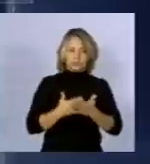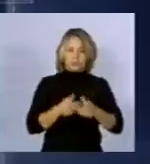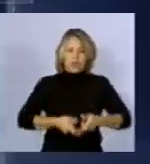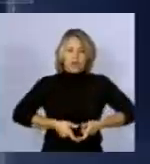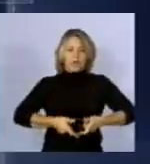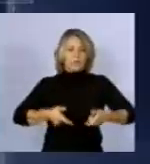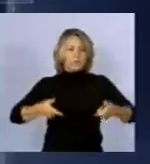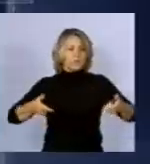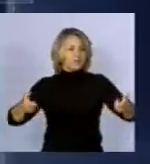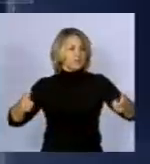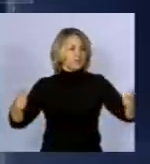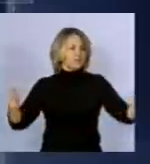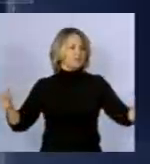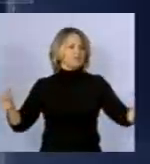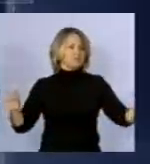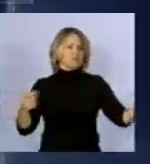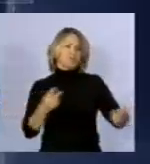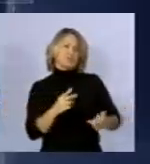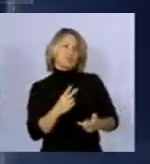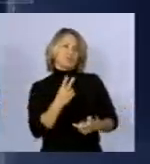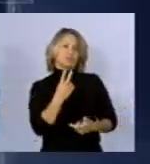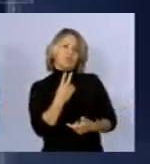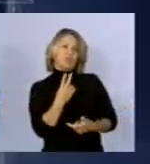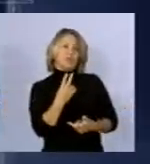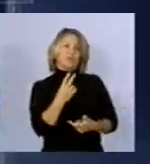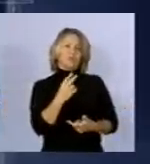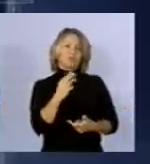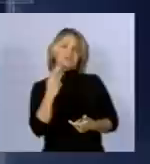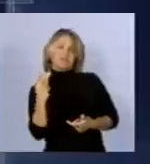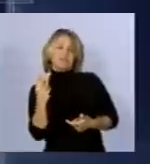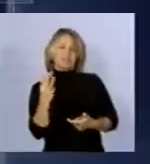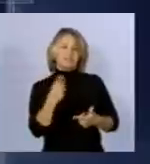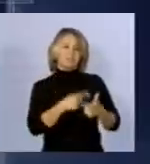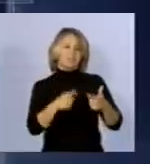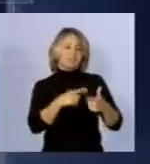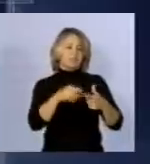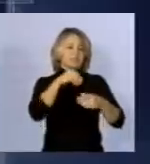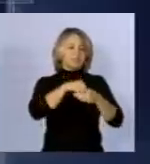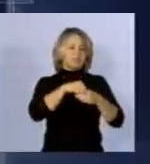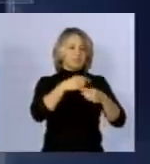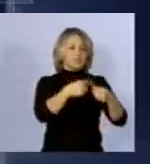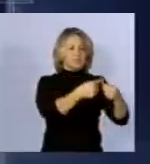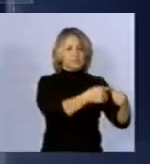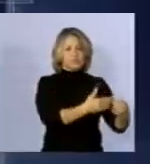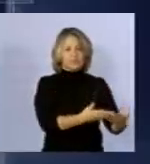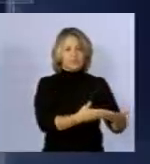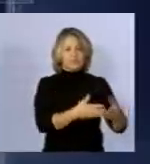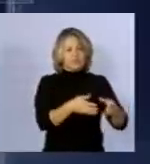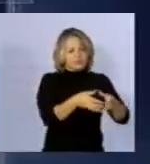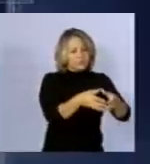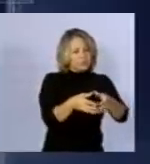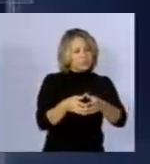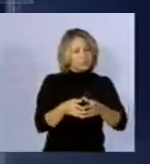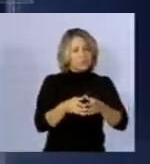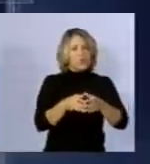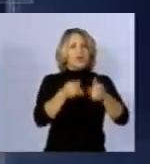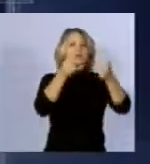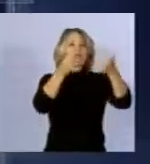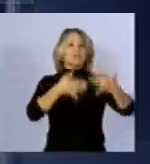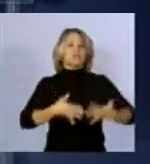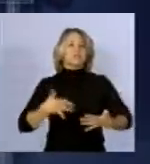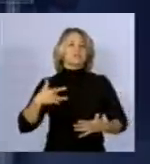apenas eh dois ou três casos em determinada comunidade ora quando eu falo de saúde e de